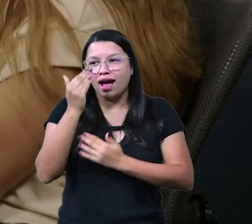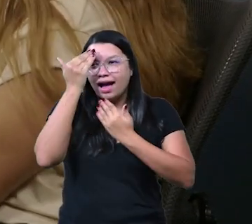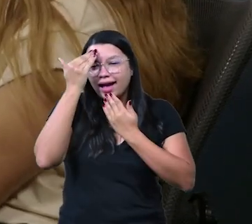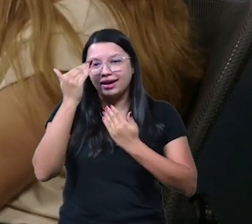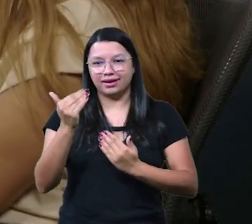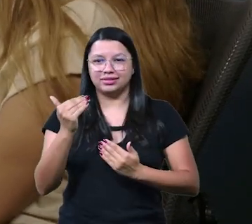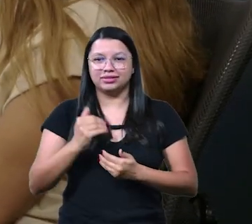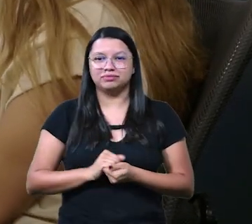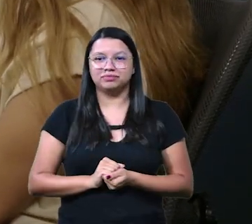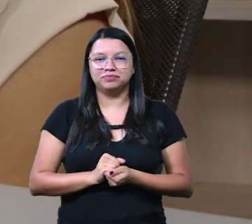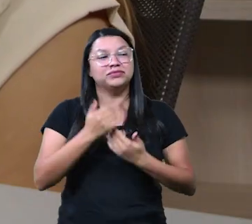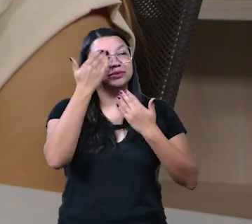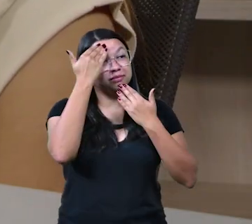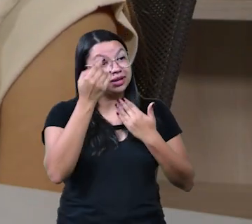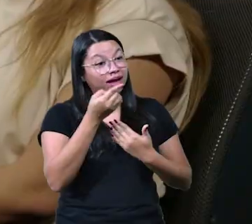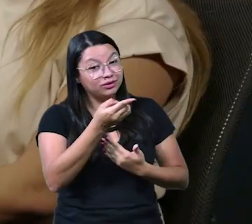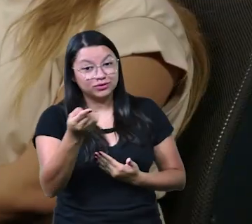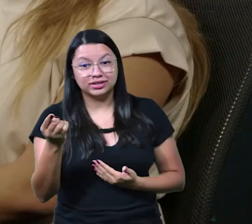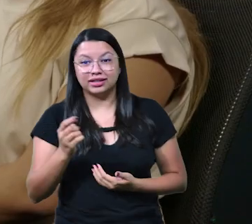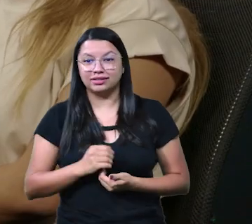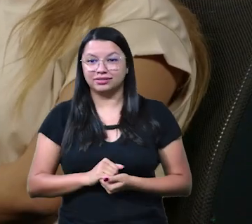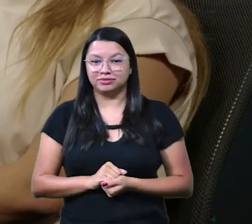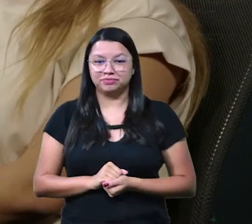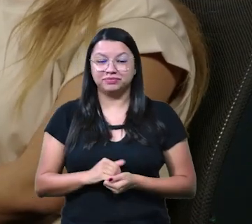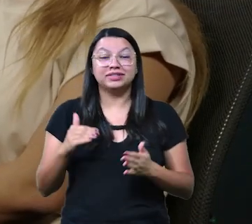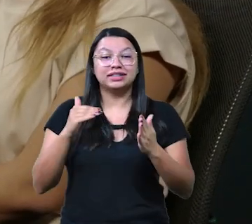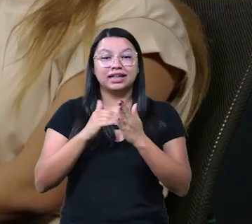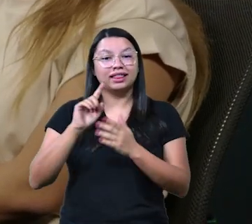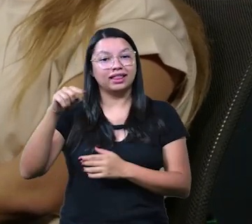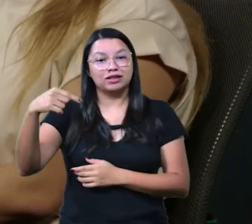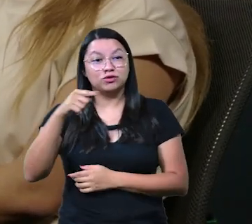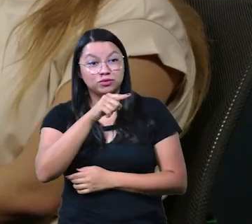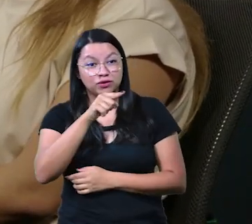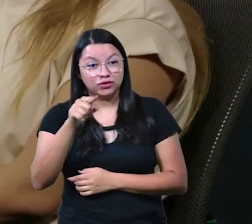agradecer. Obrigada a vocês. Até